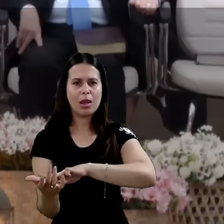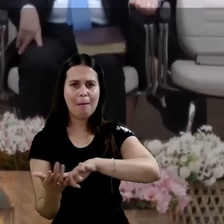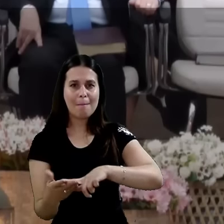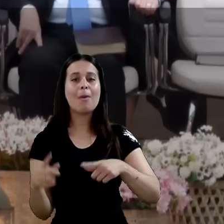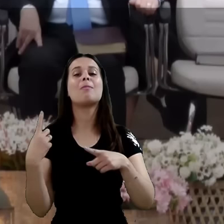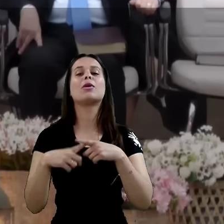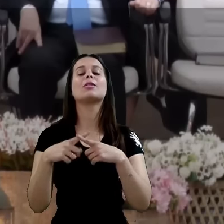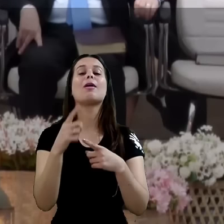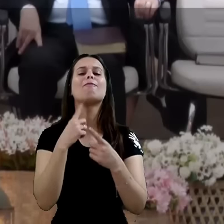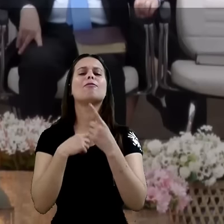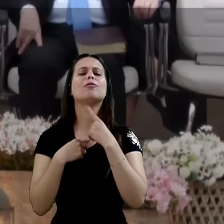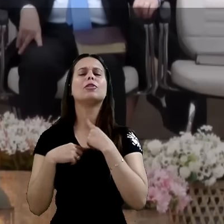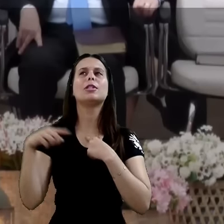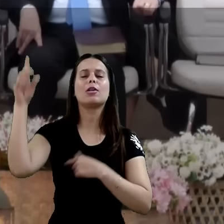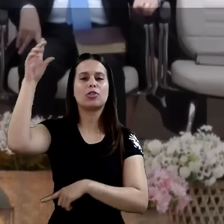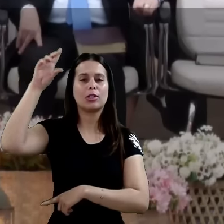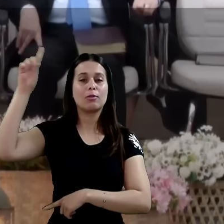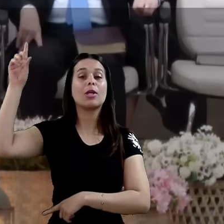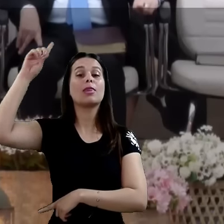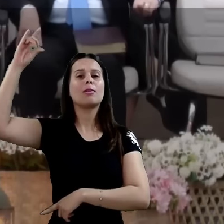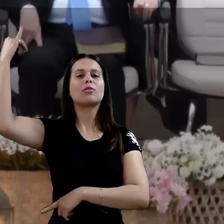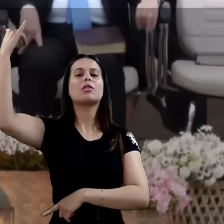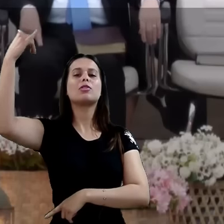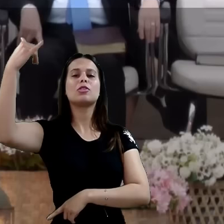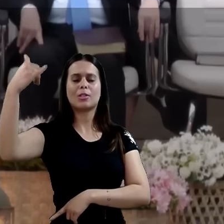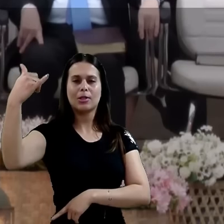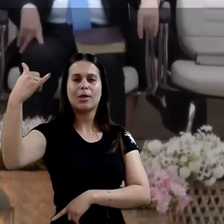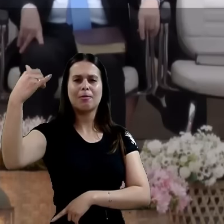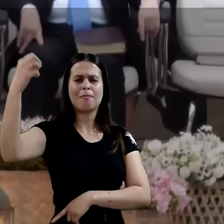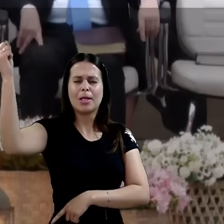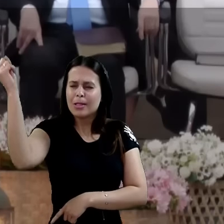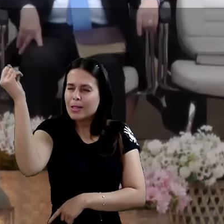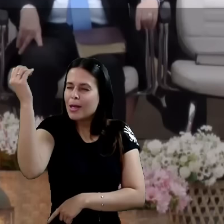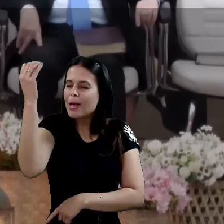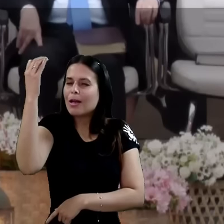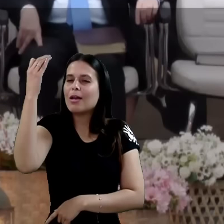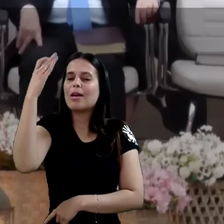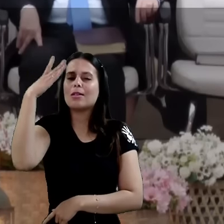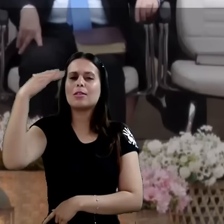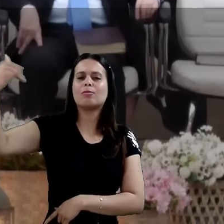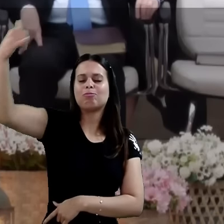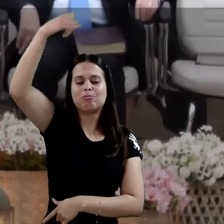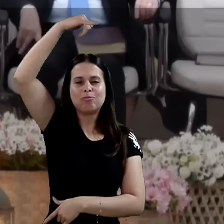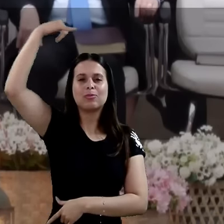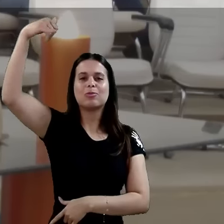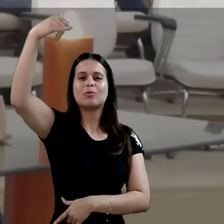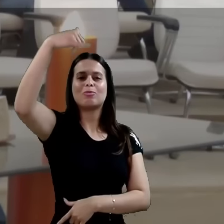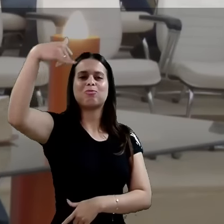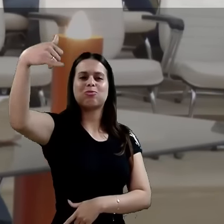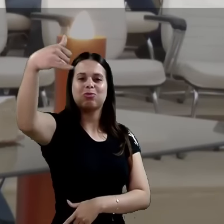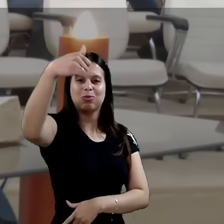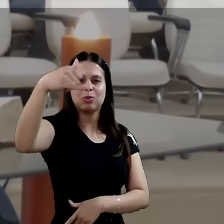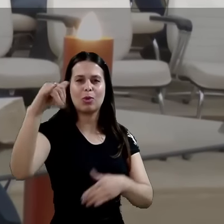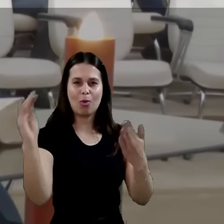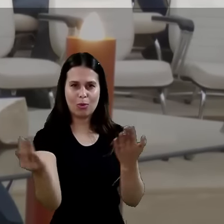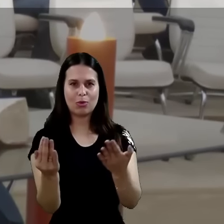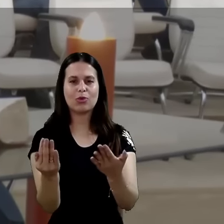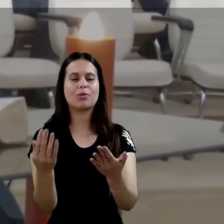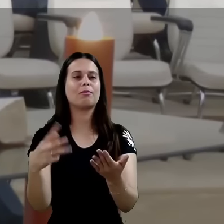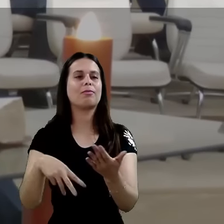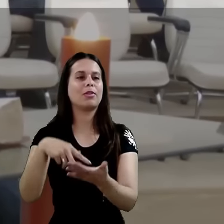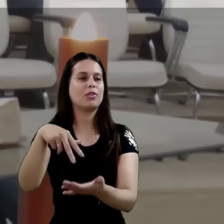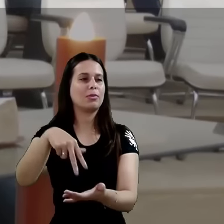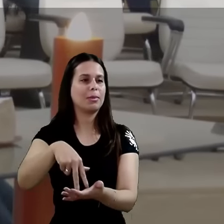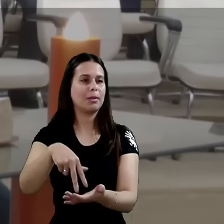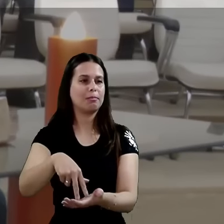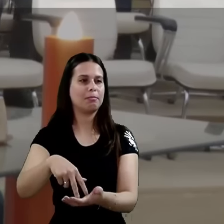é a vontade do Senhor e Deus está dizendo esta graça está sendo derramada sobre nós aqui hoje fique de